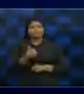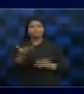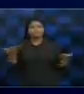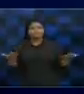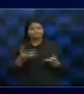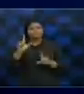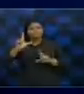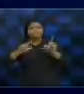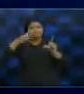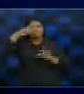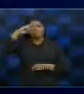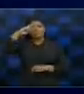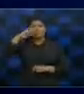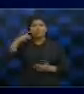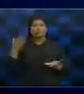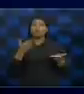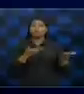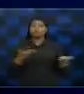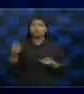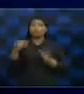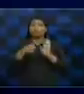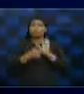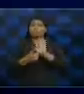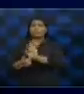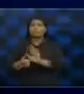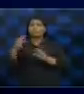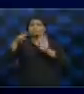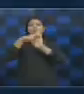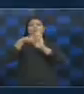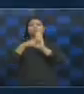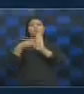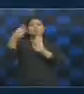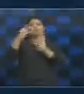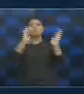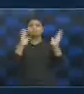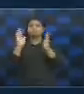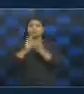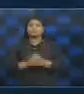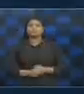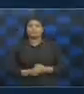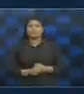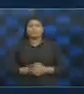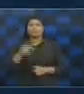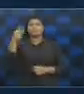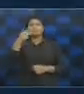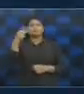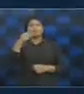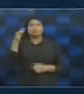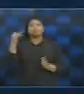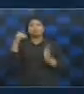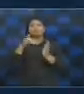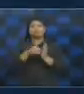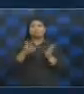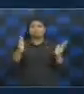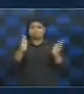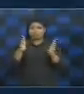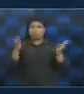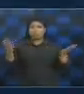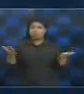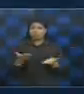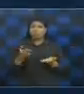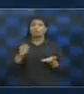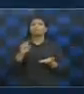Vamos conhecer agora as regras deste terceiro bloco. No terceiro e penúltimo bloco, os candidatos